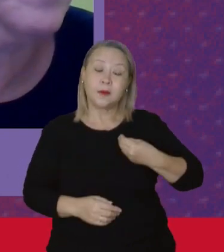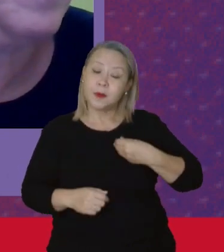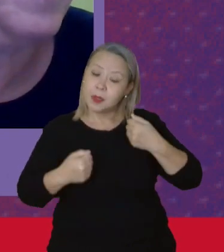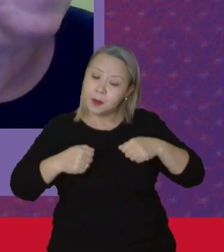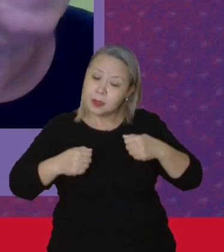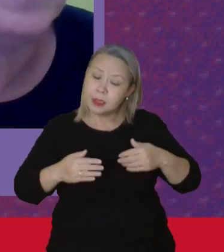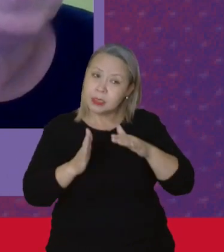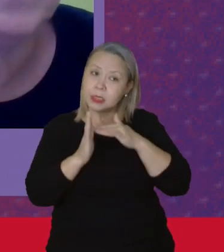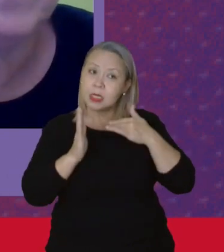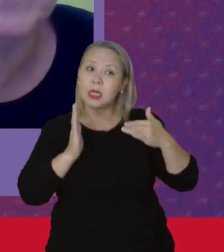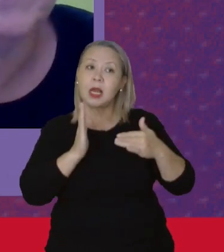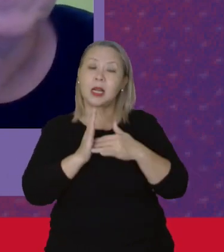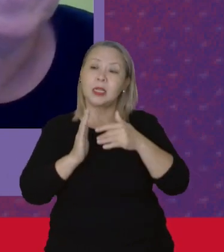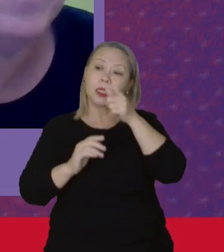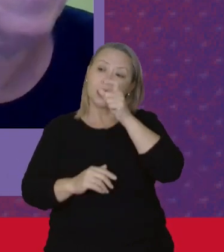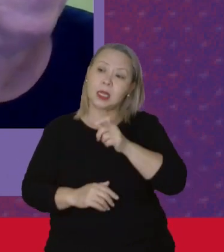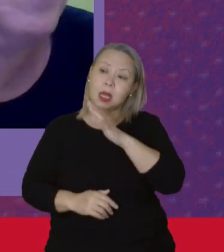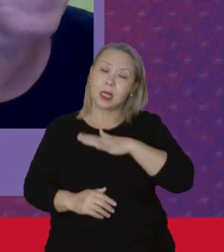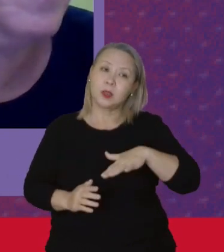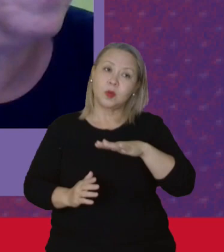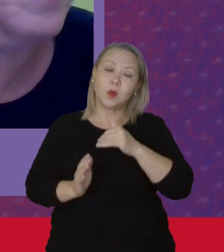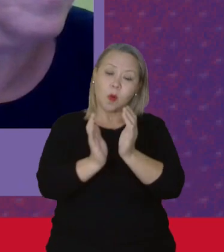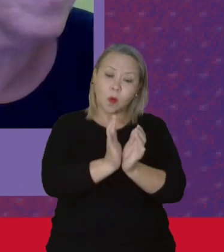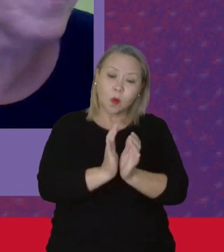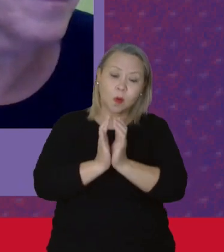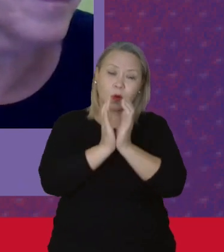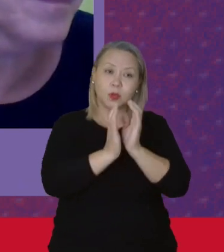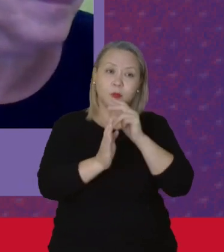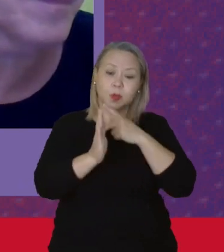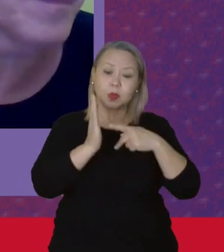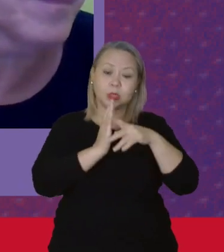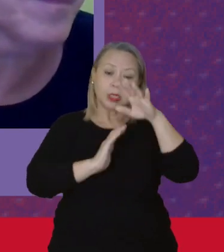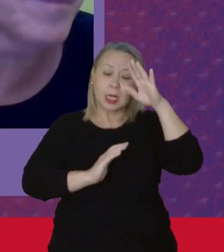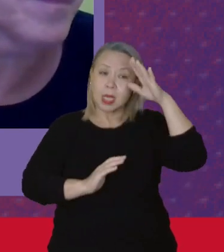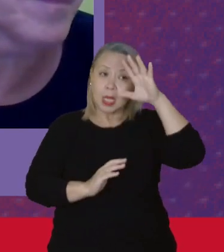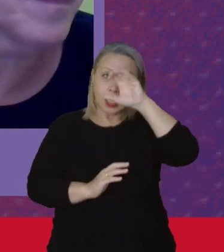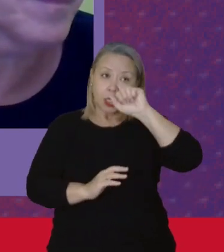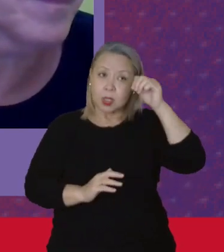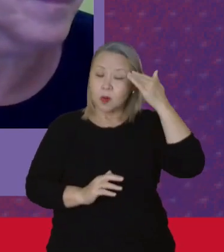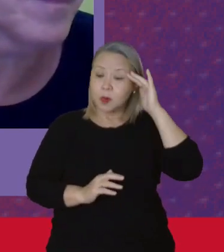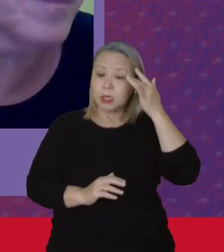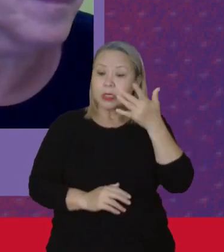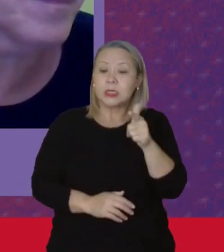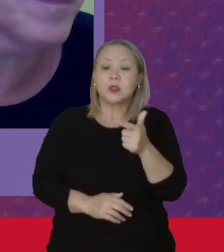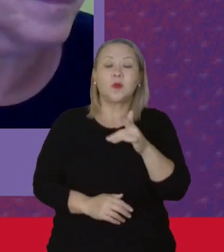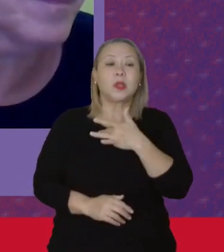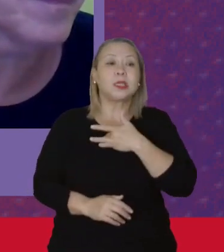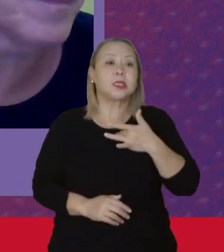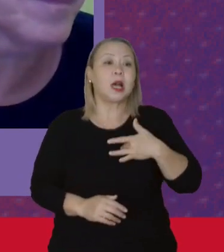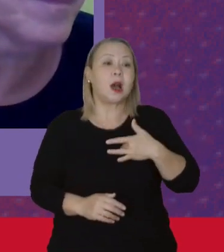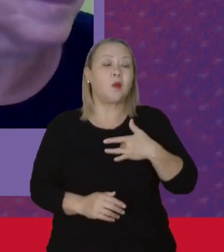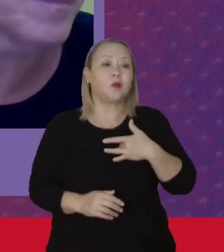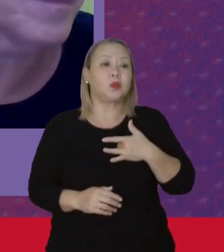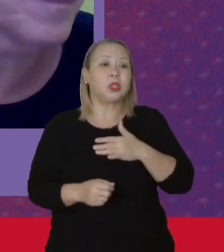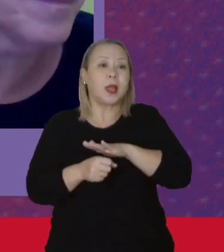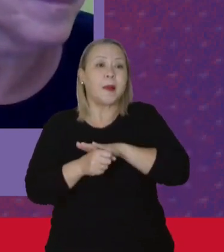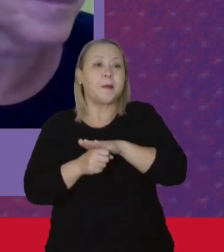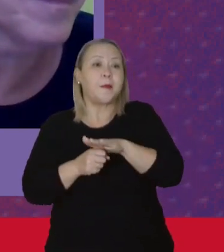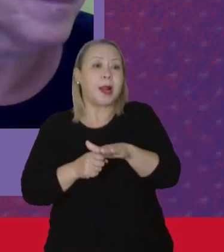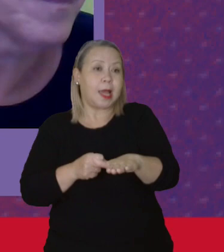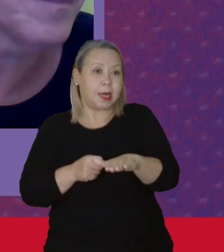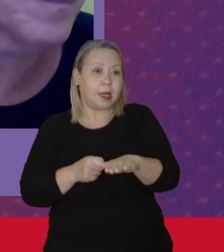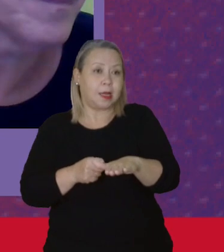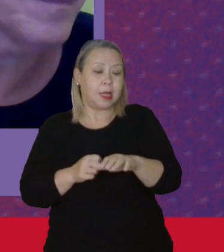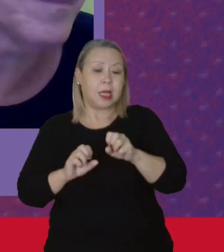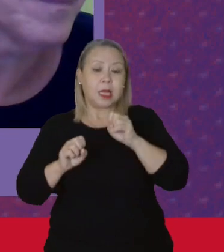prioriza a integralidade, que prioriza o coletivo, que compreende que a gente não tem saúde plena se